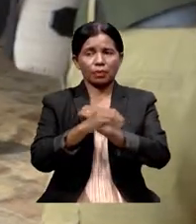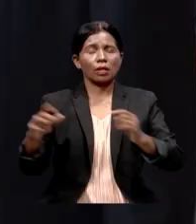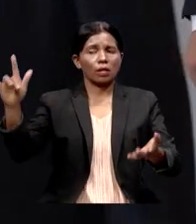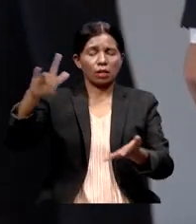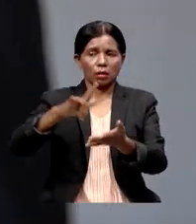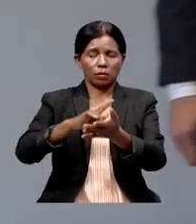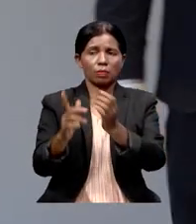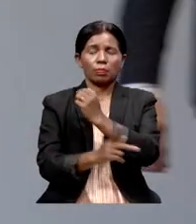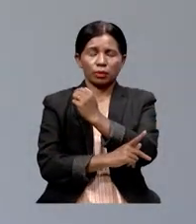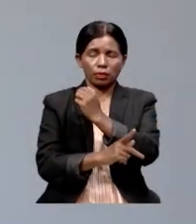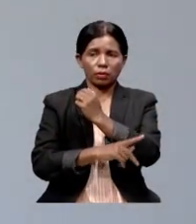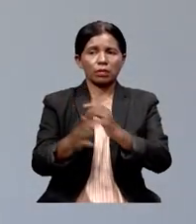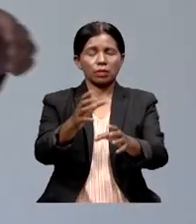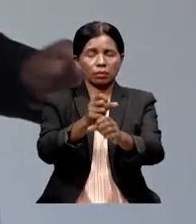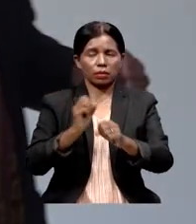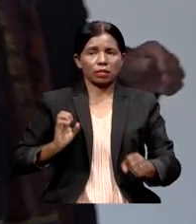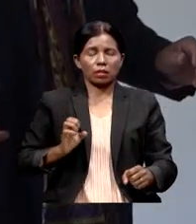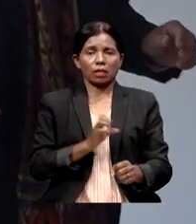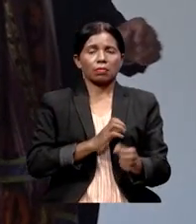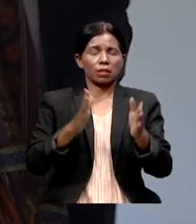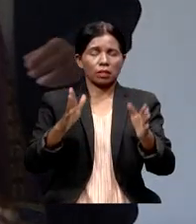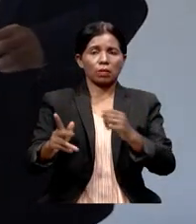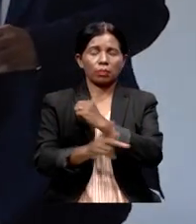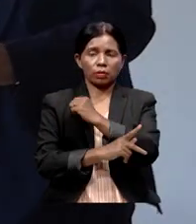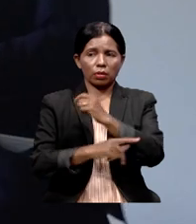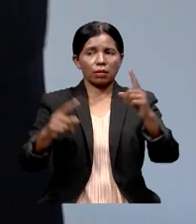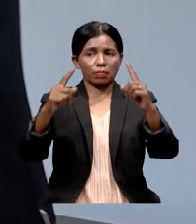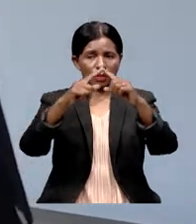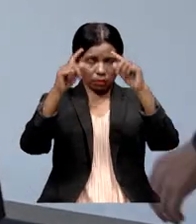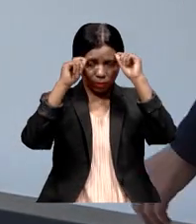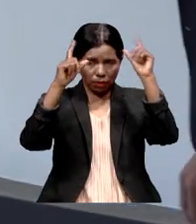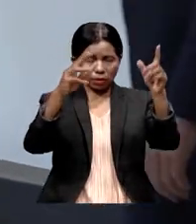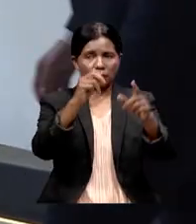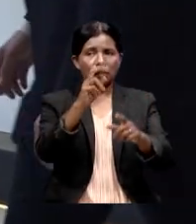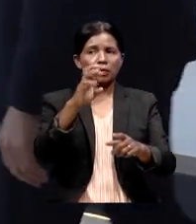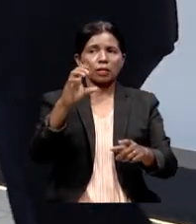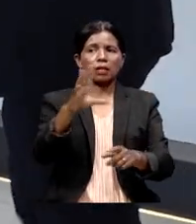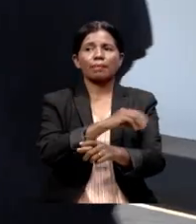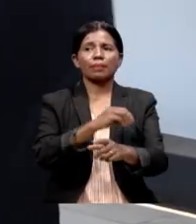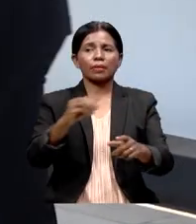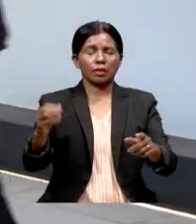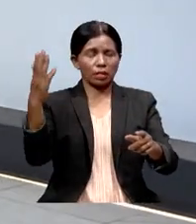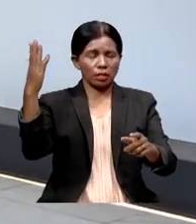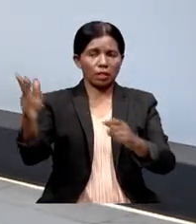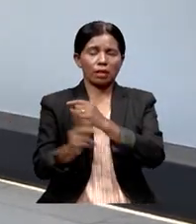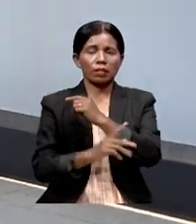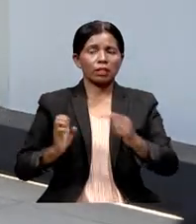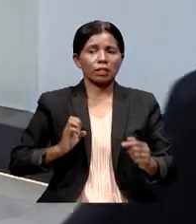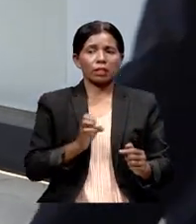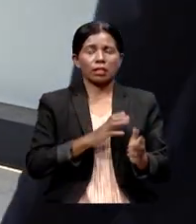aeroporto Portela Lisboa, simos embaixadora Portugal para Timor-Leste, Manuela Bairros, embaixadora Timor-Leste para Portugal, Isabel